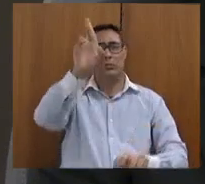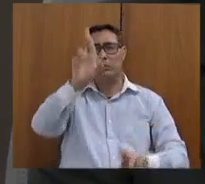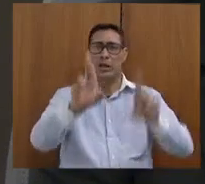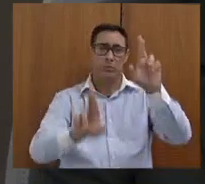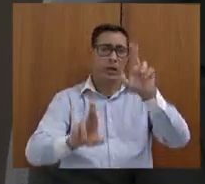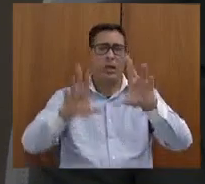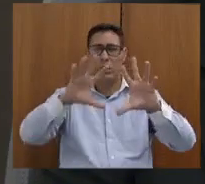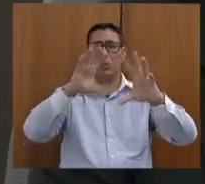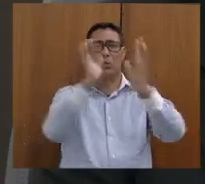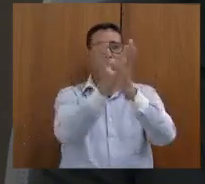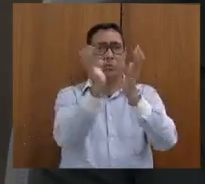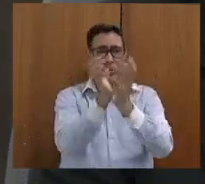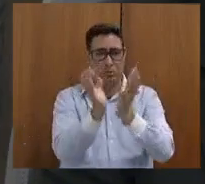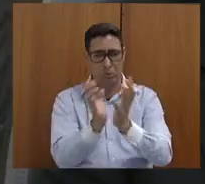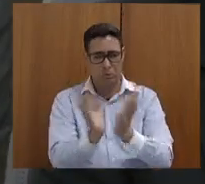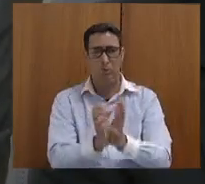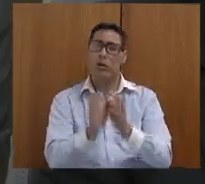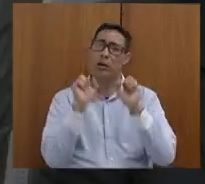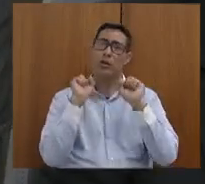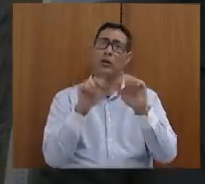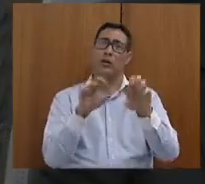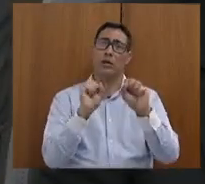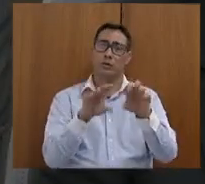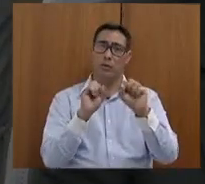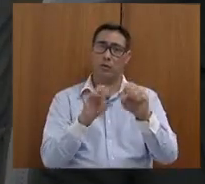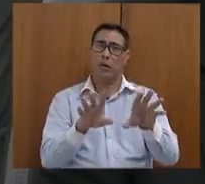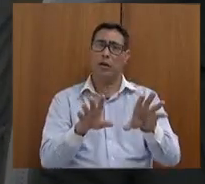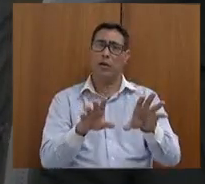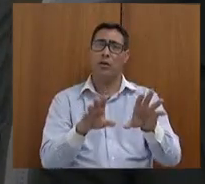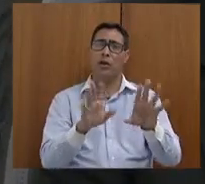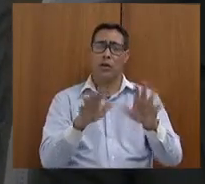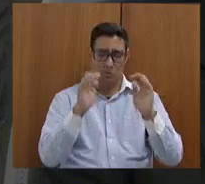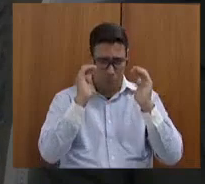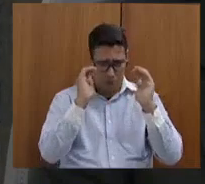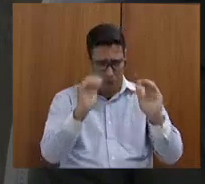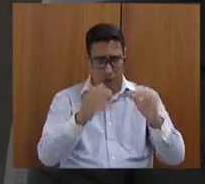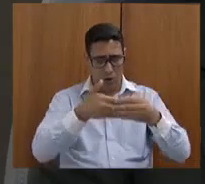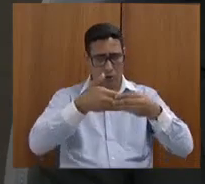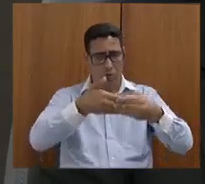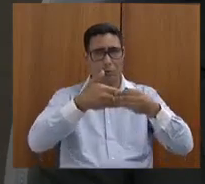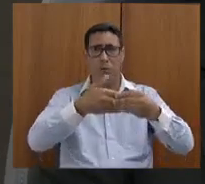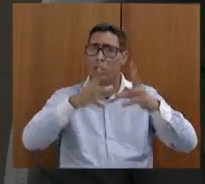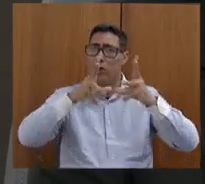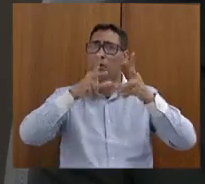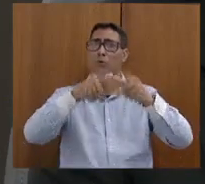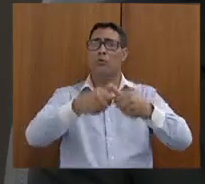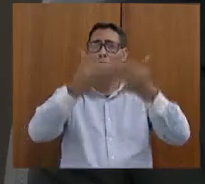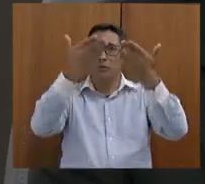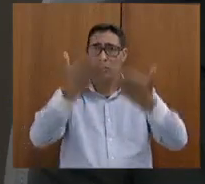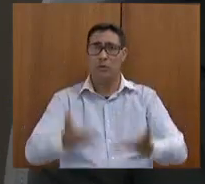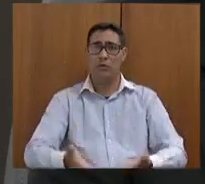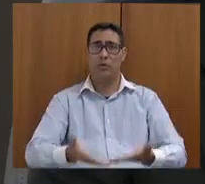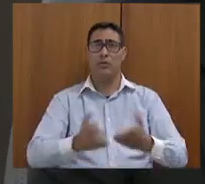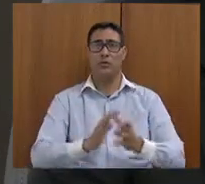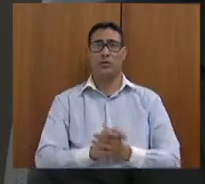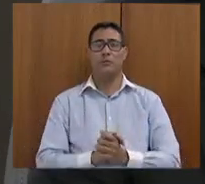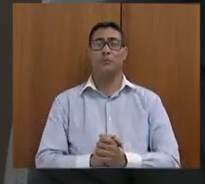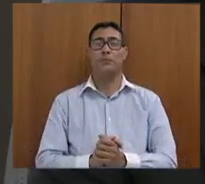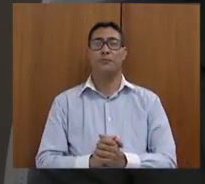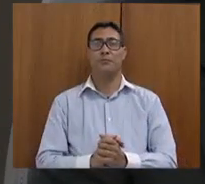educação que presentes Com muito respeito eu cumprimento todos vocês eu